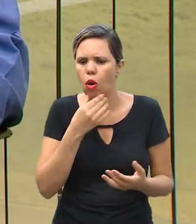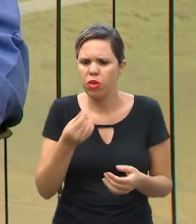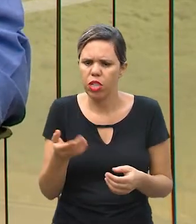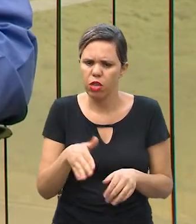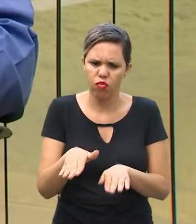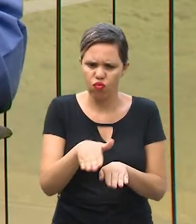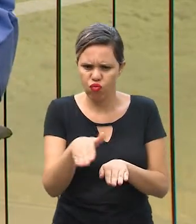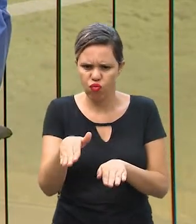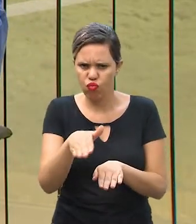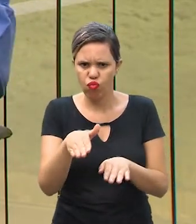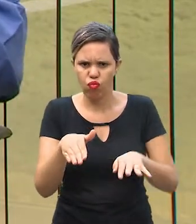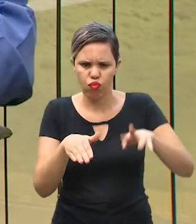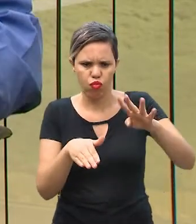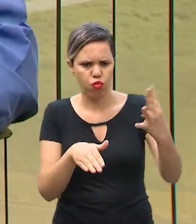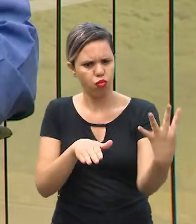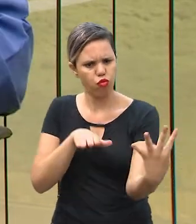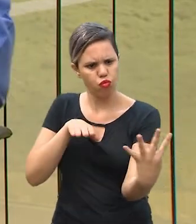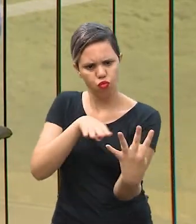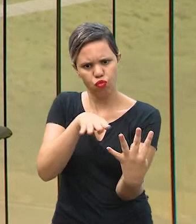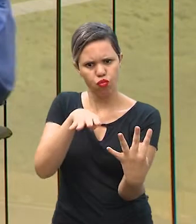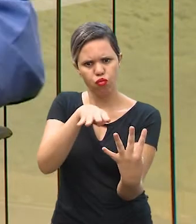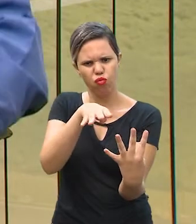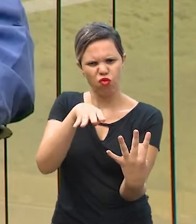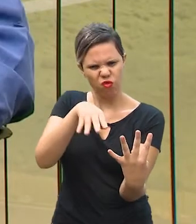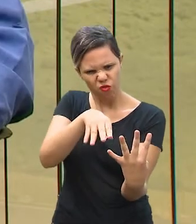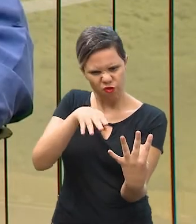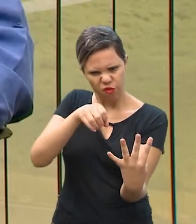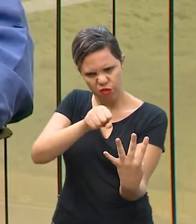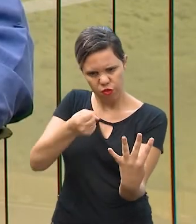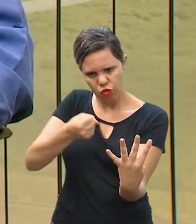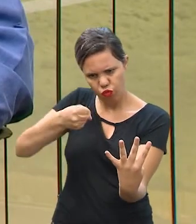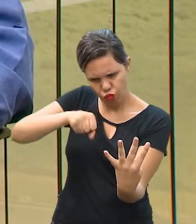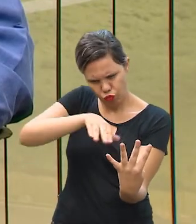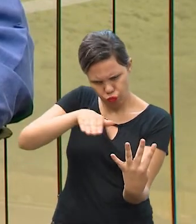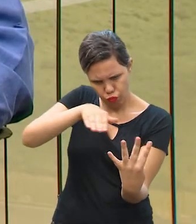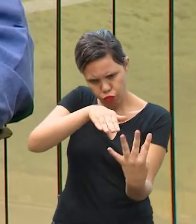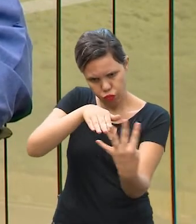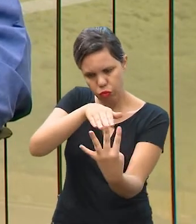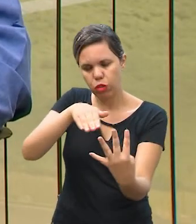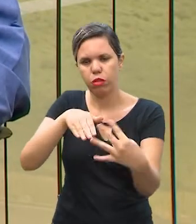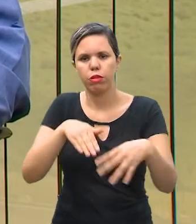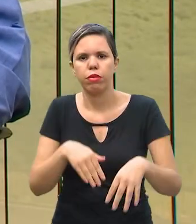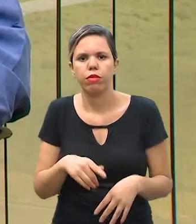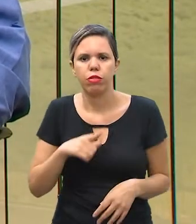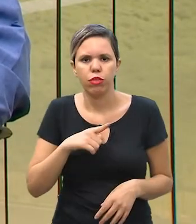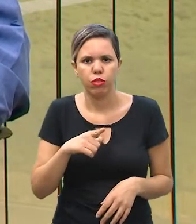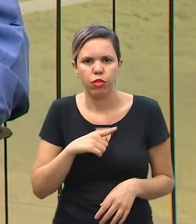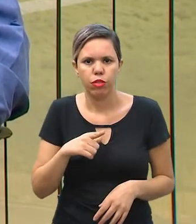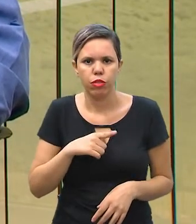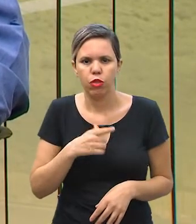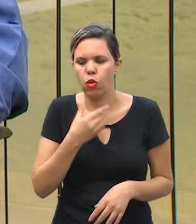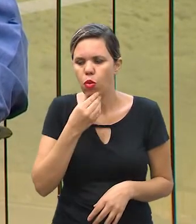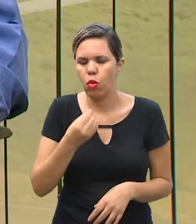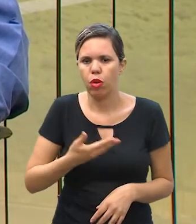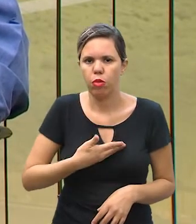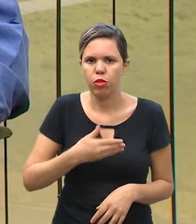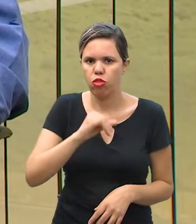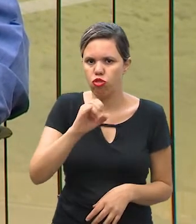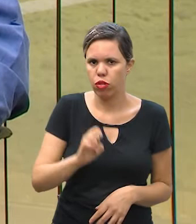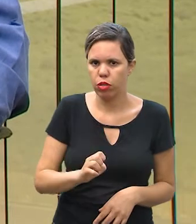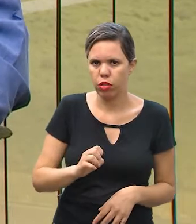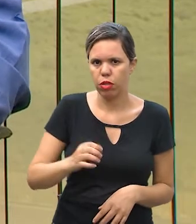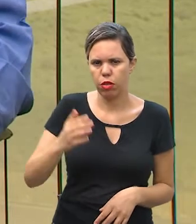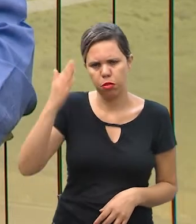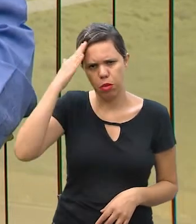qualquer jeito, então ele avançou um pouco com o carro, forçando para passar, e nós tínhamos um amigo lá chamado José Alves,